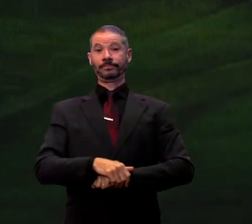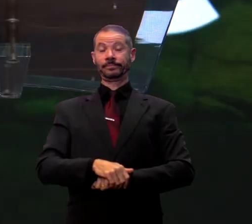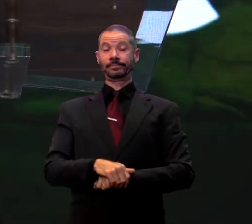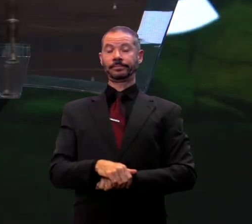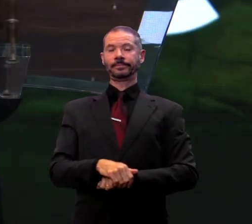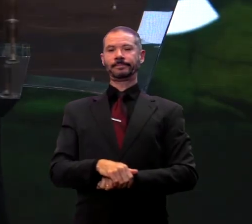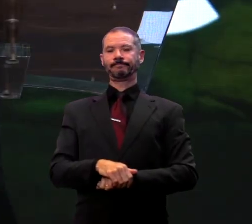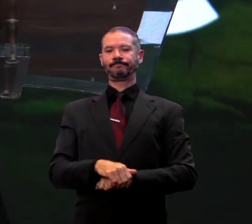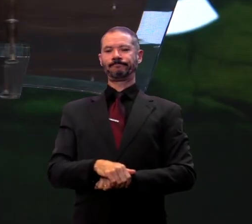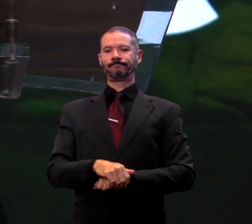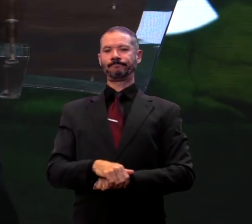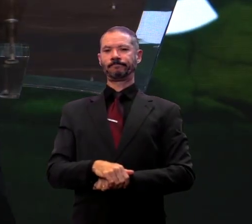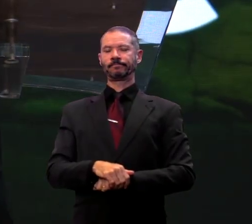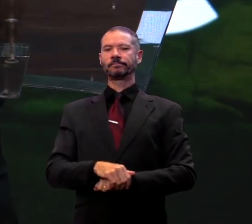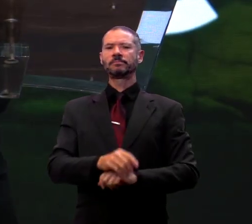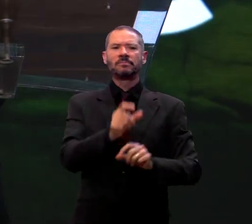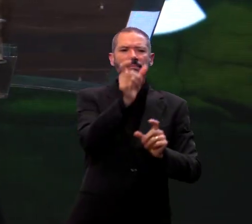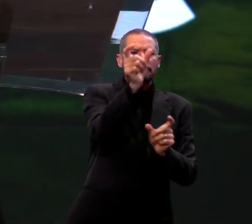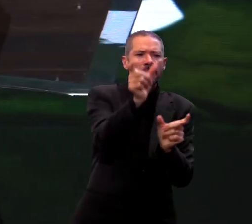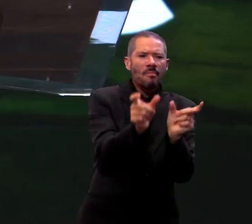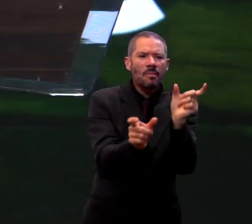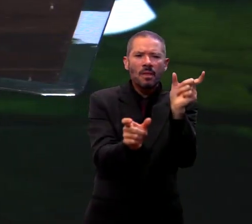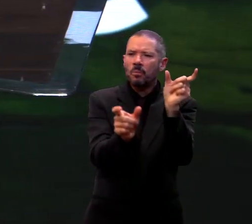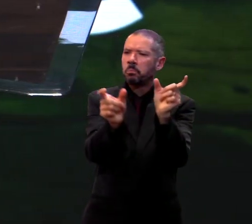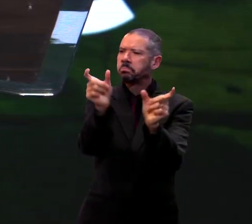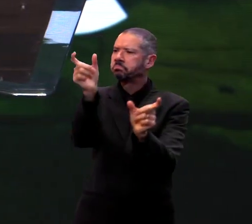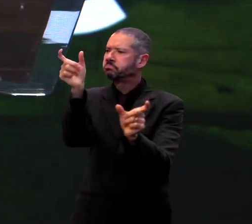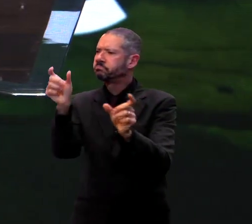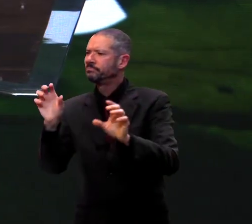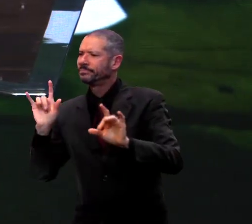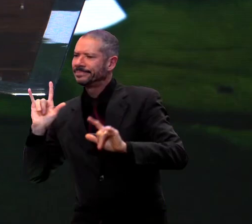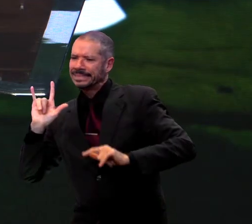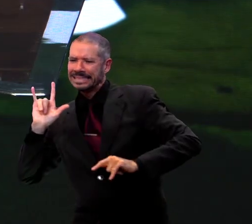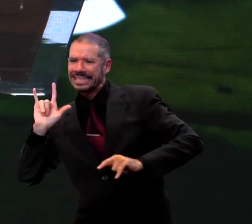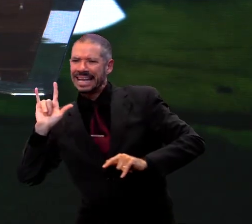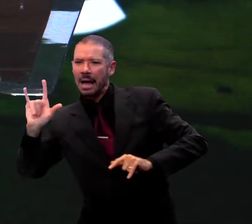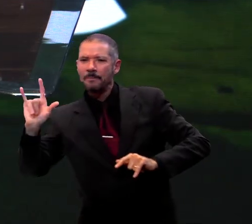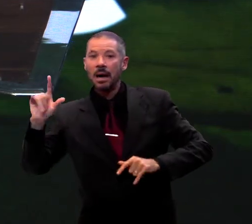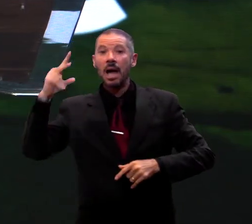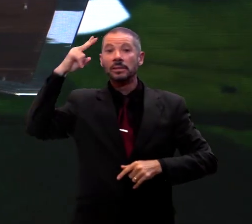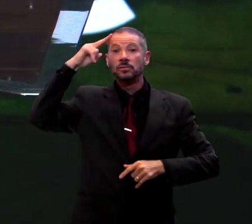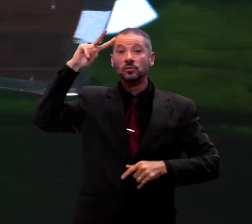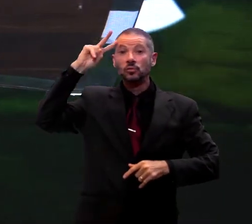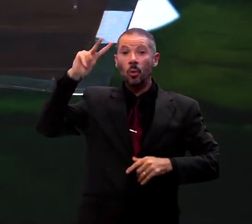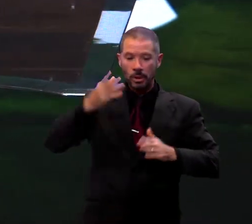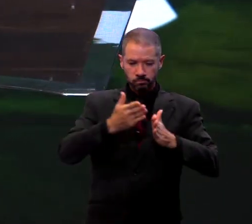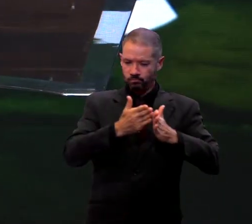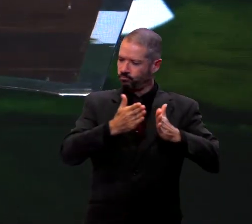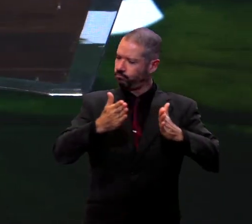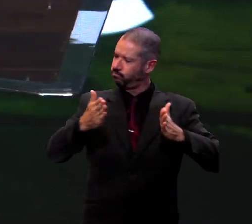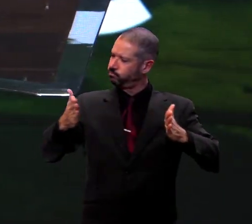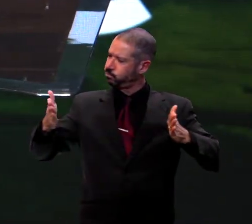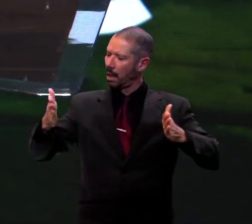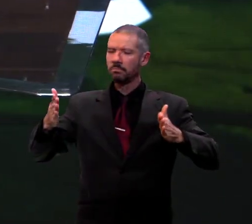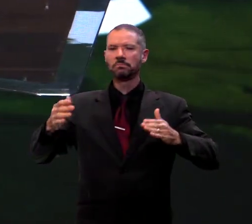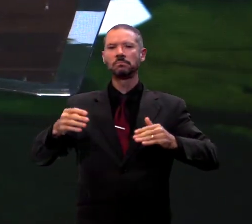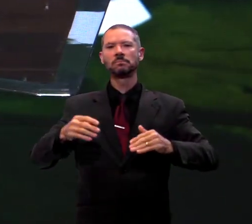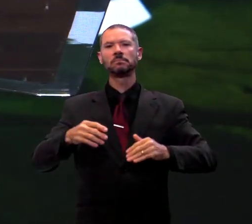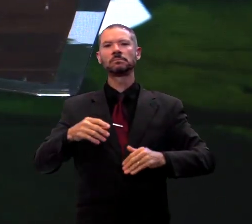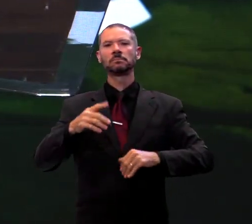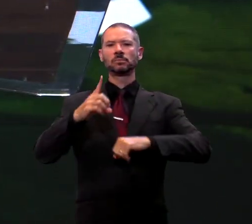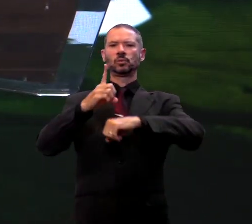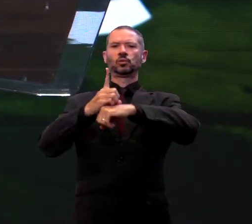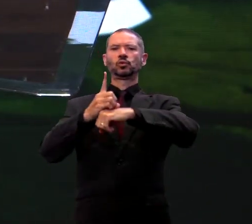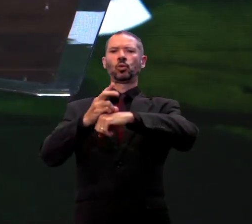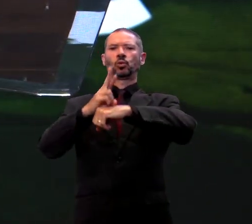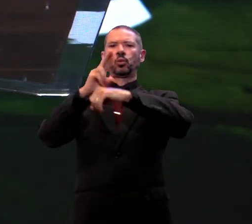ame o seu próximo incondicionalmente. A história vai continuar. E esse doutor da